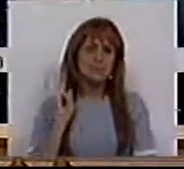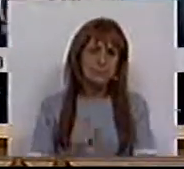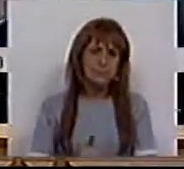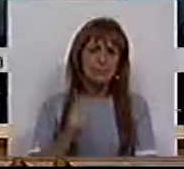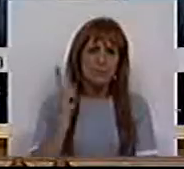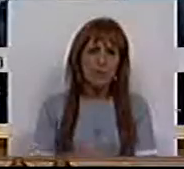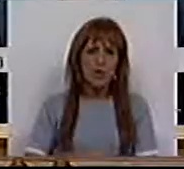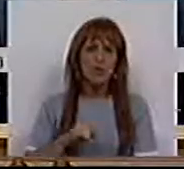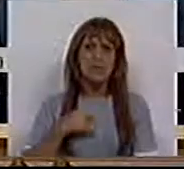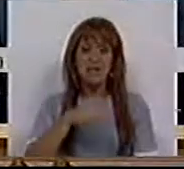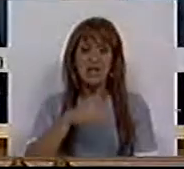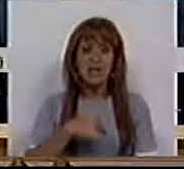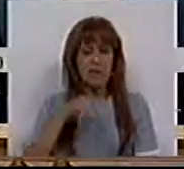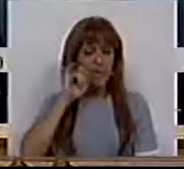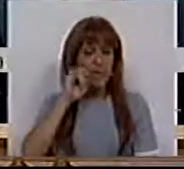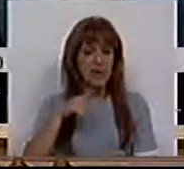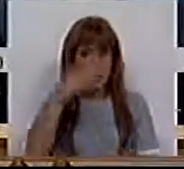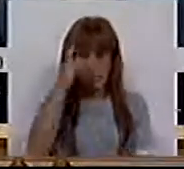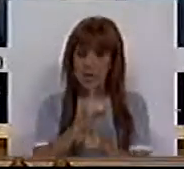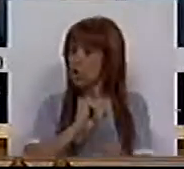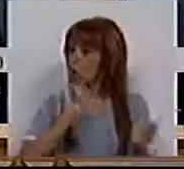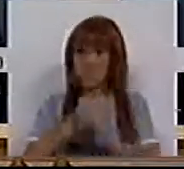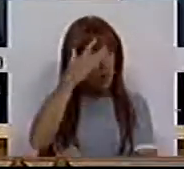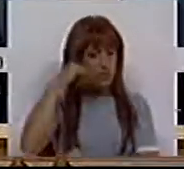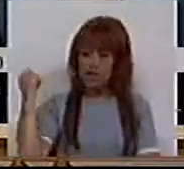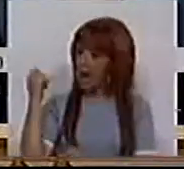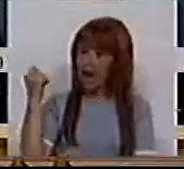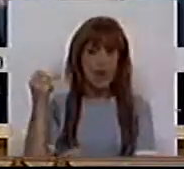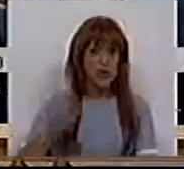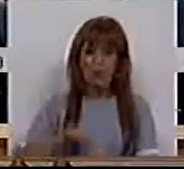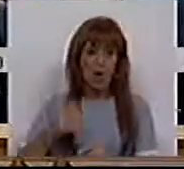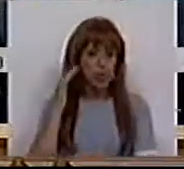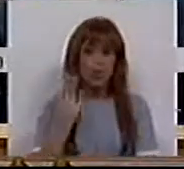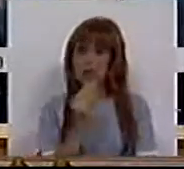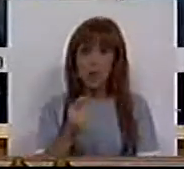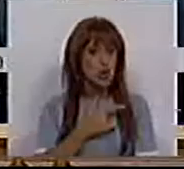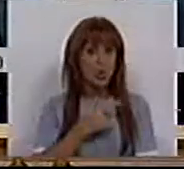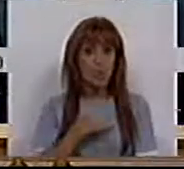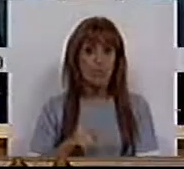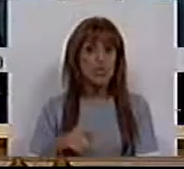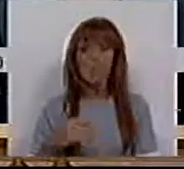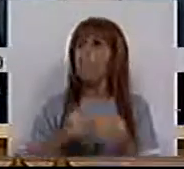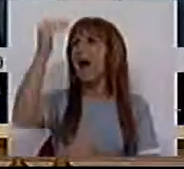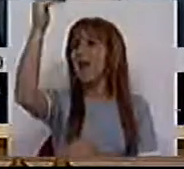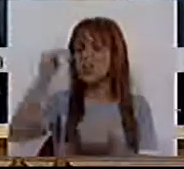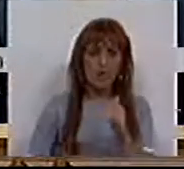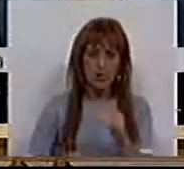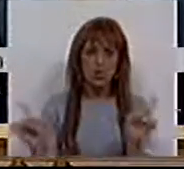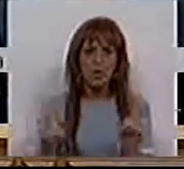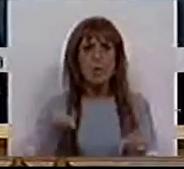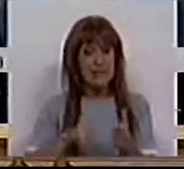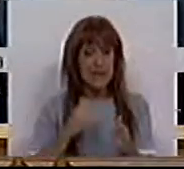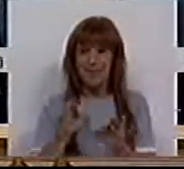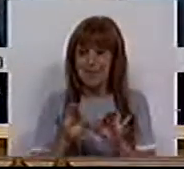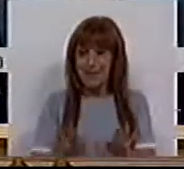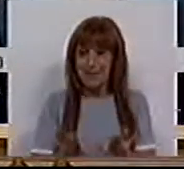invariavelmente nós temos defendido este ponto de vista. Não mudámos de opinião ao longo dos anos acerca do número de alunos, nem foram mais, nem foram menos, foram